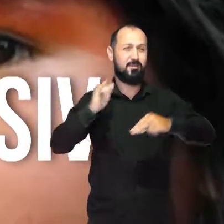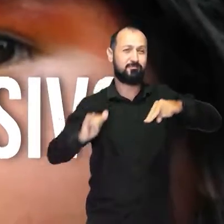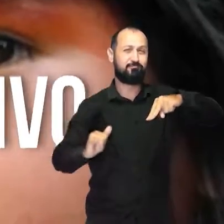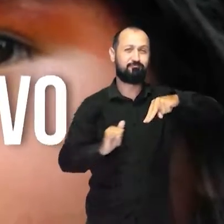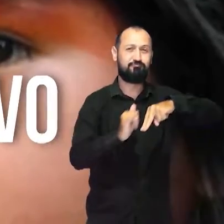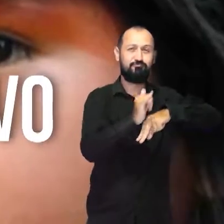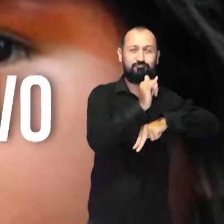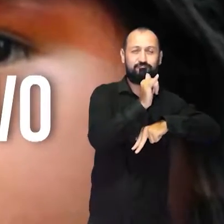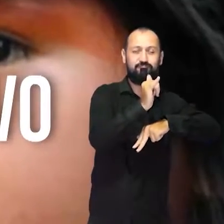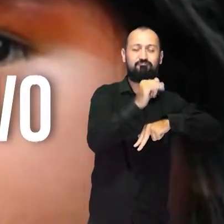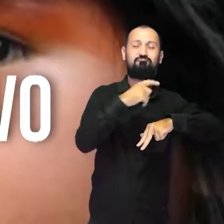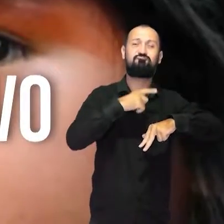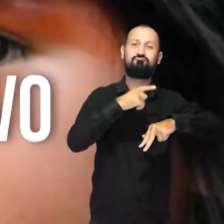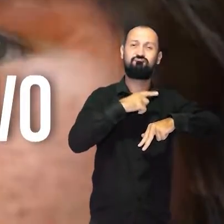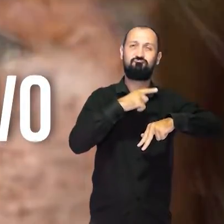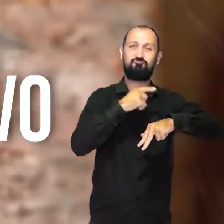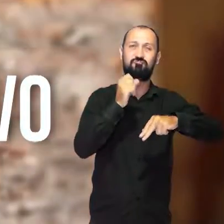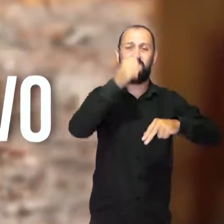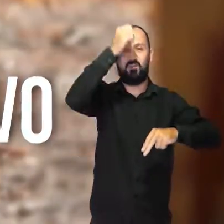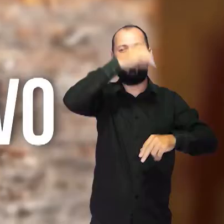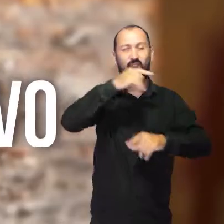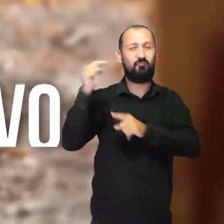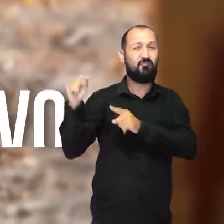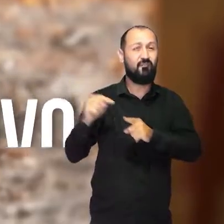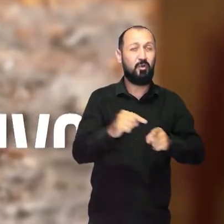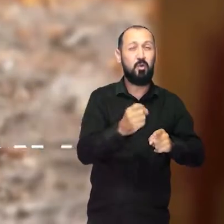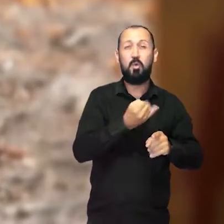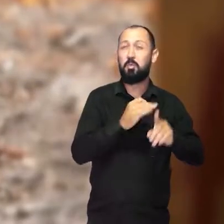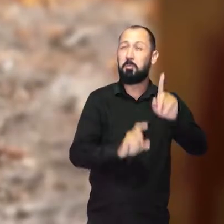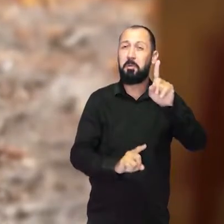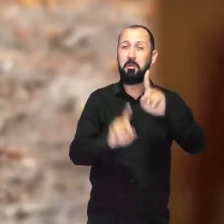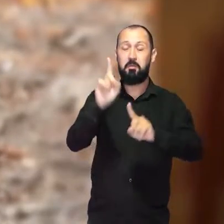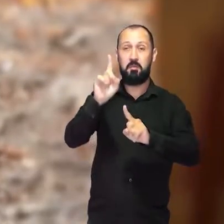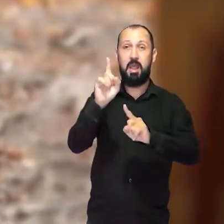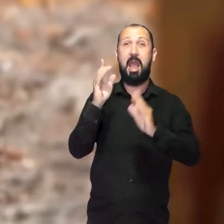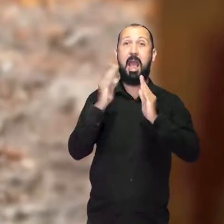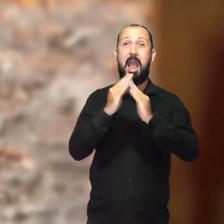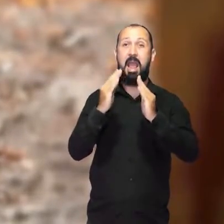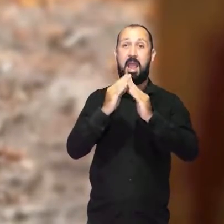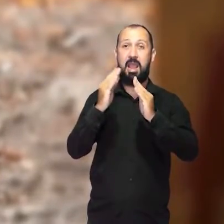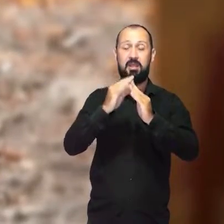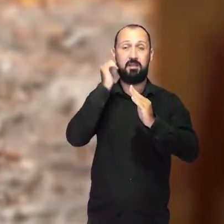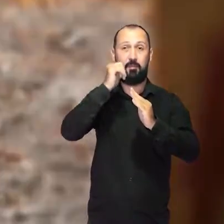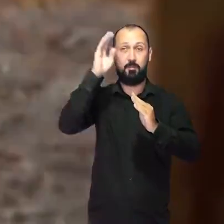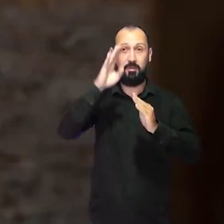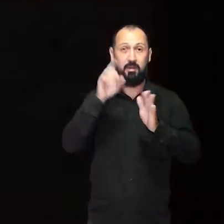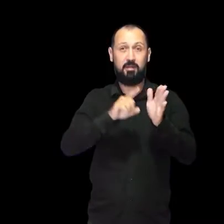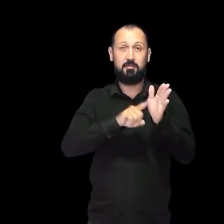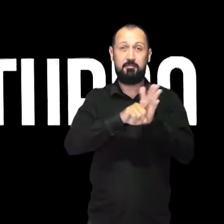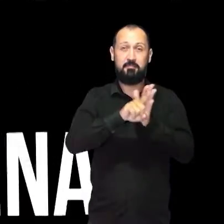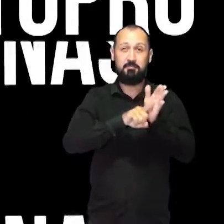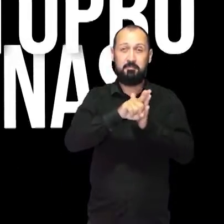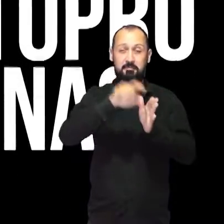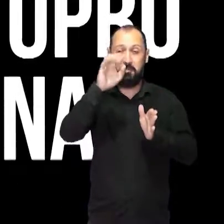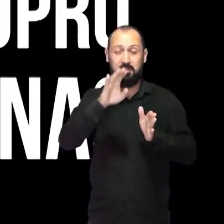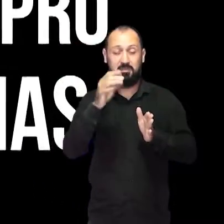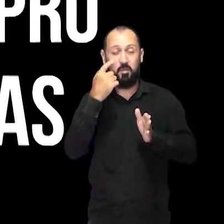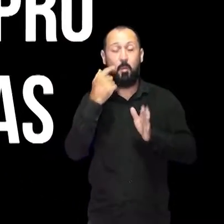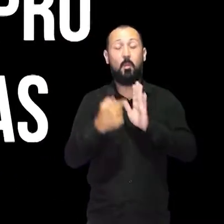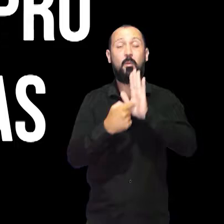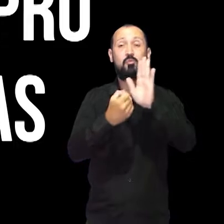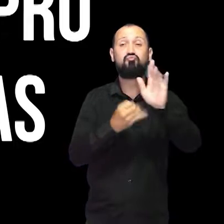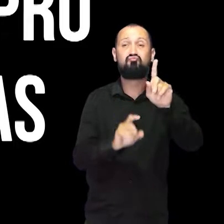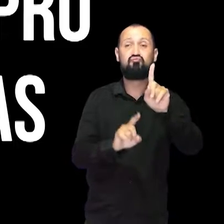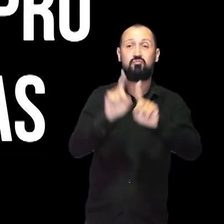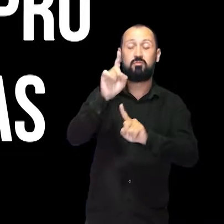segue igualmente expressivo. Levantamento da Casa da Mulher Brasileira, realizado em Campo Grande, mostram números altos